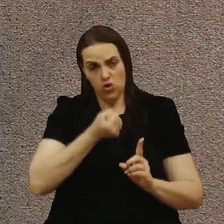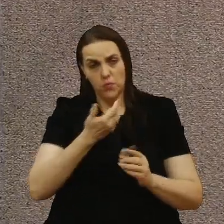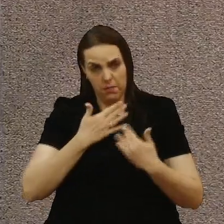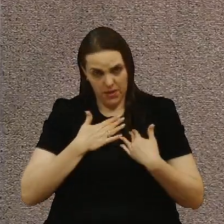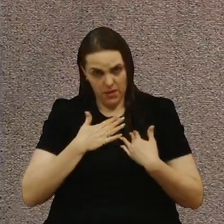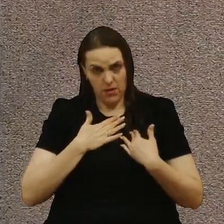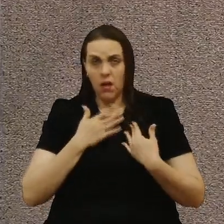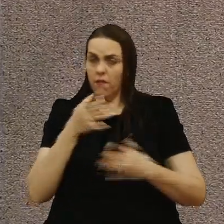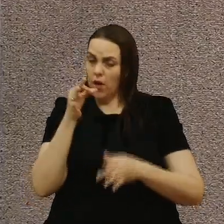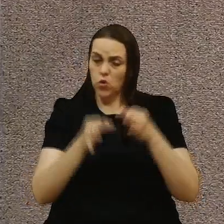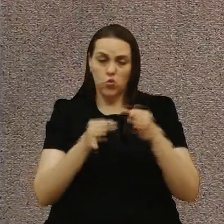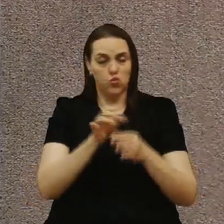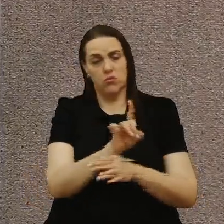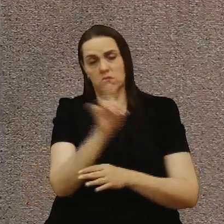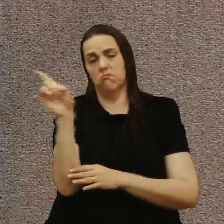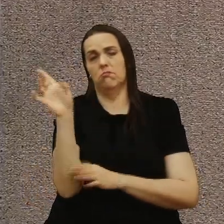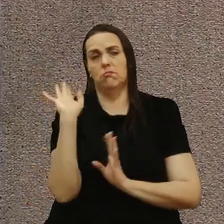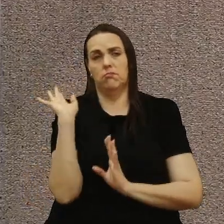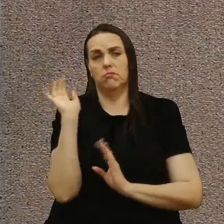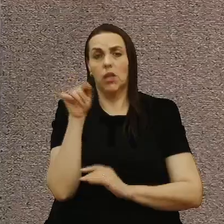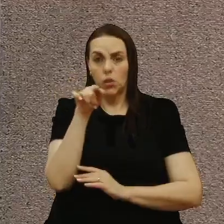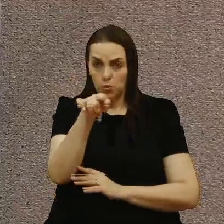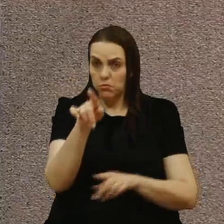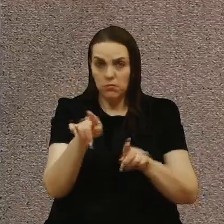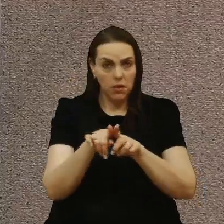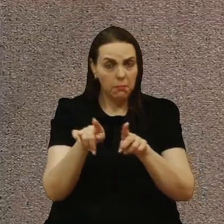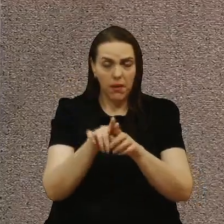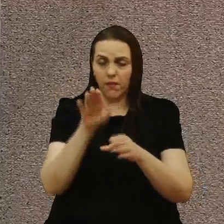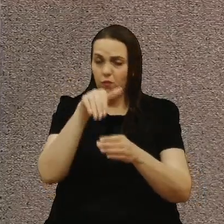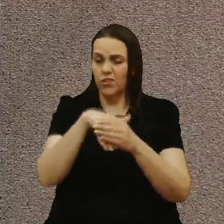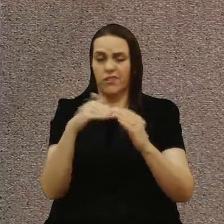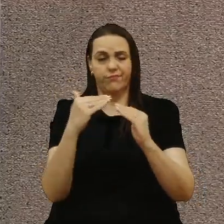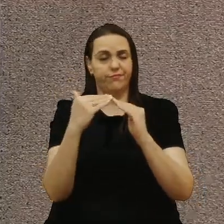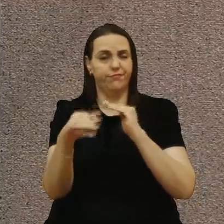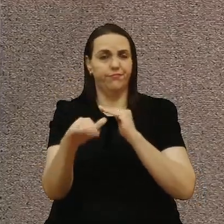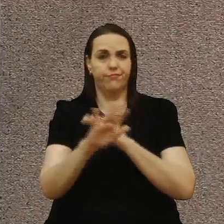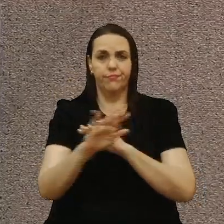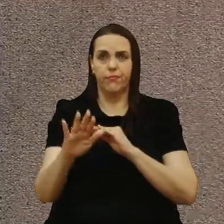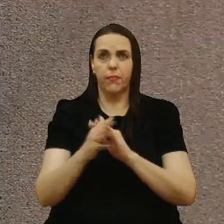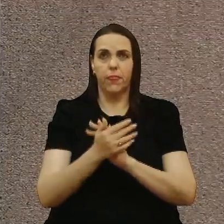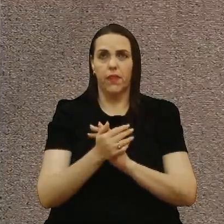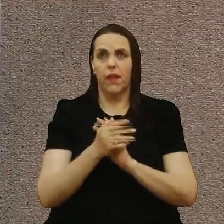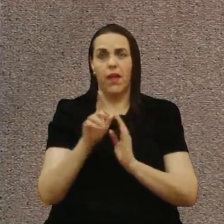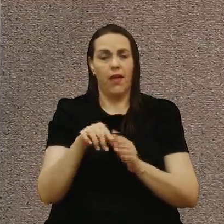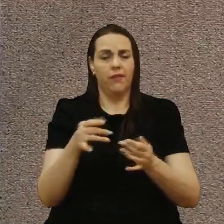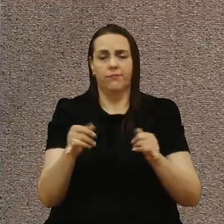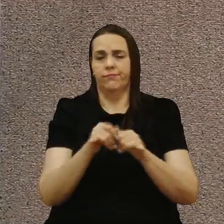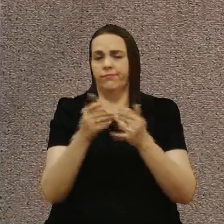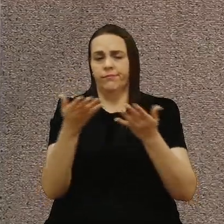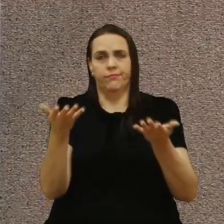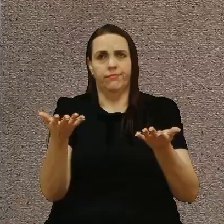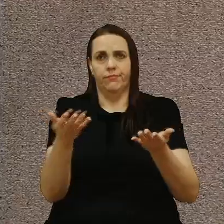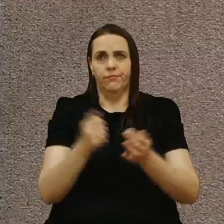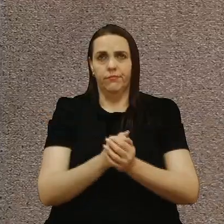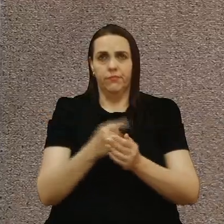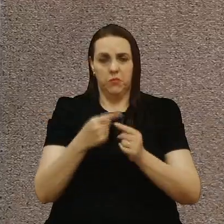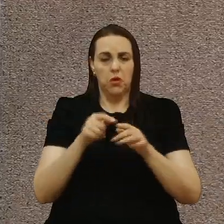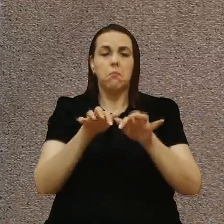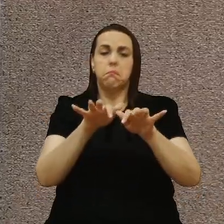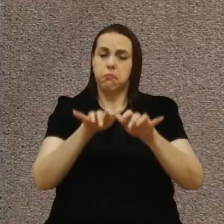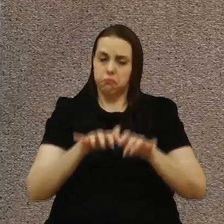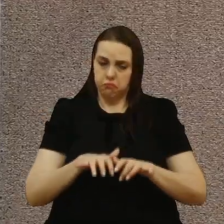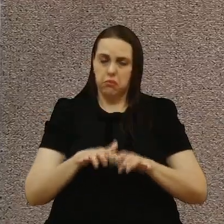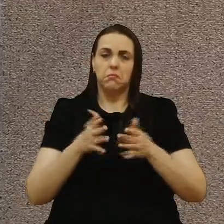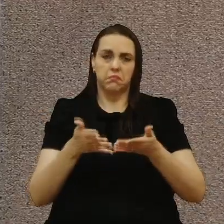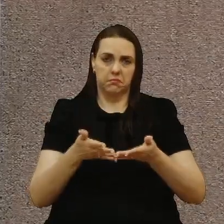pelo que ela escreveu. Então, no seu caso, certamente votarei contrário a isso, é pífio, né? Em que pese o fato de estar bem construído aqui, mas é pífio